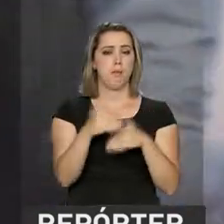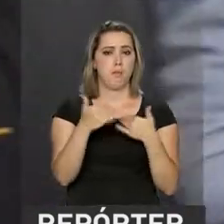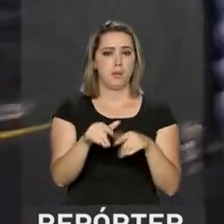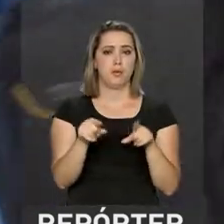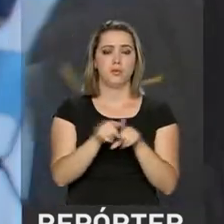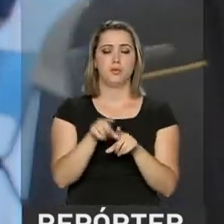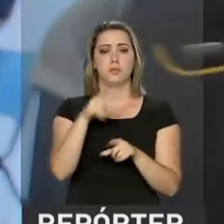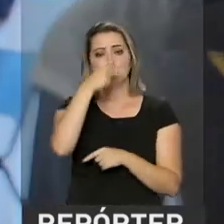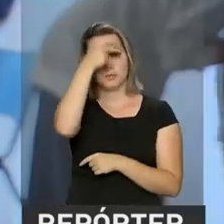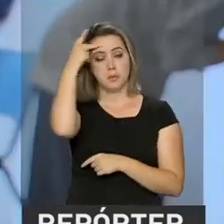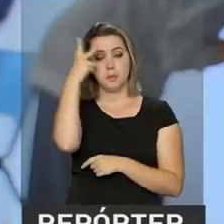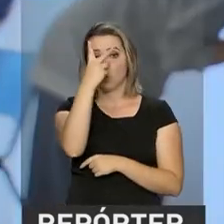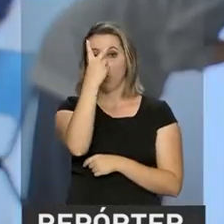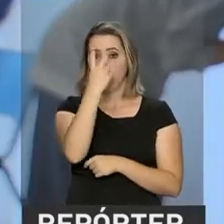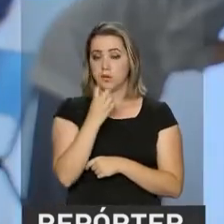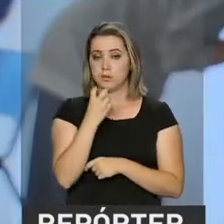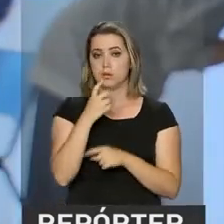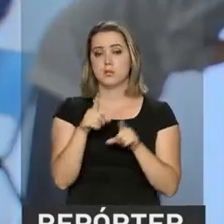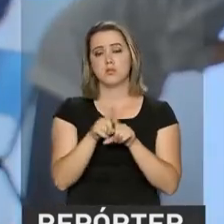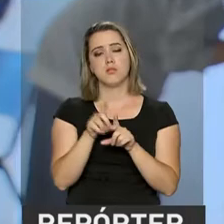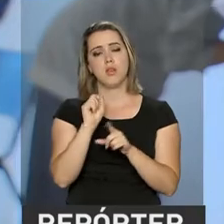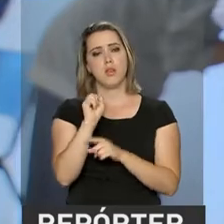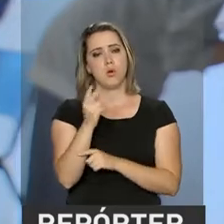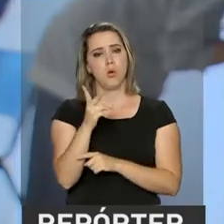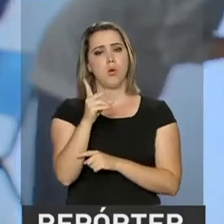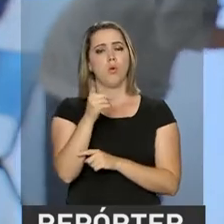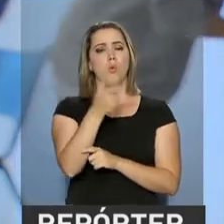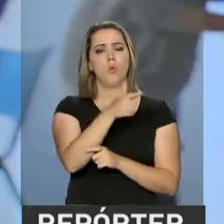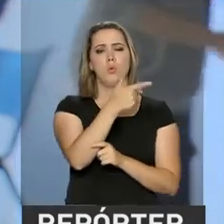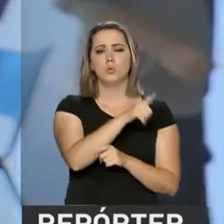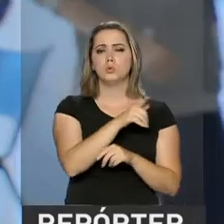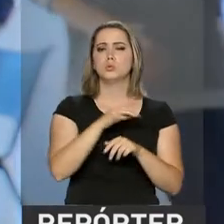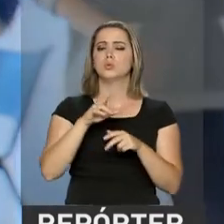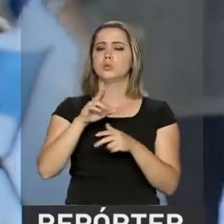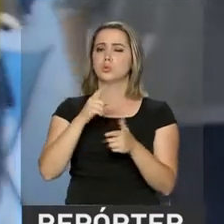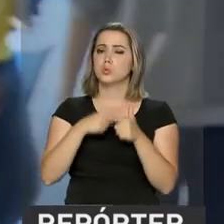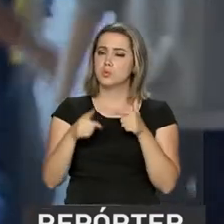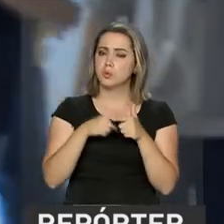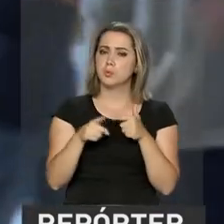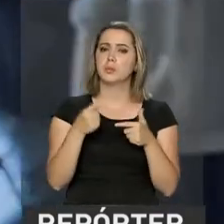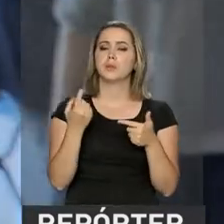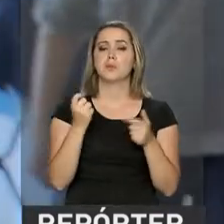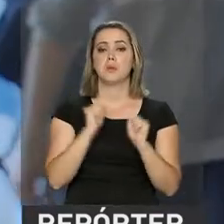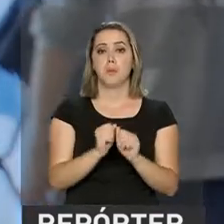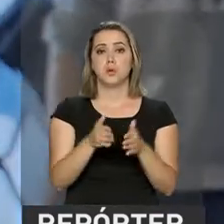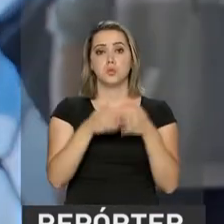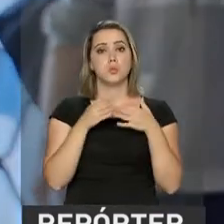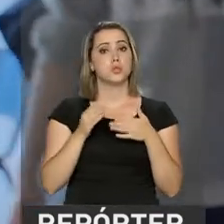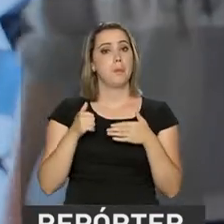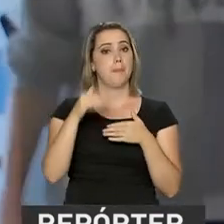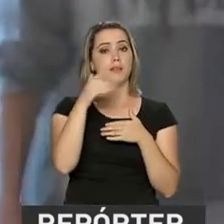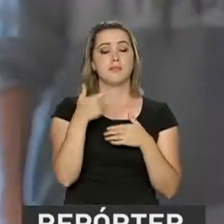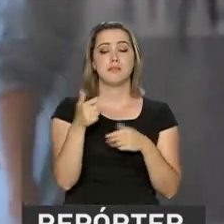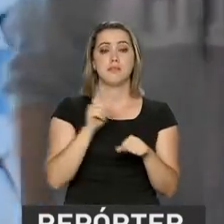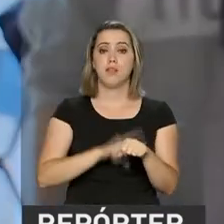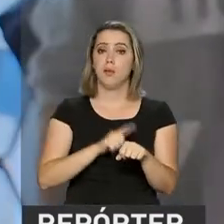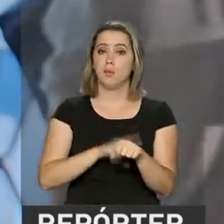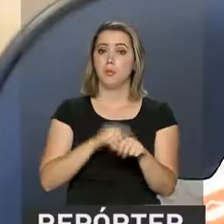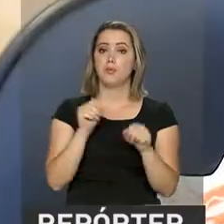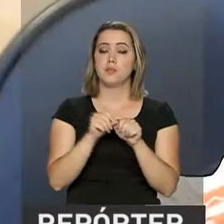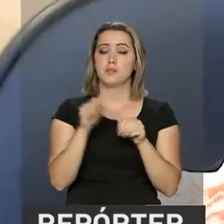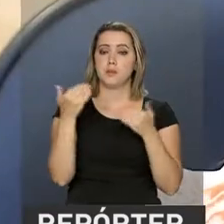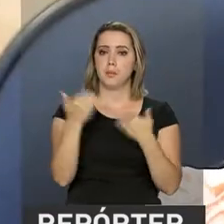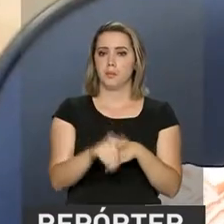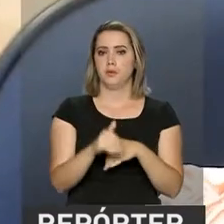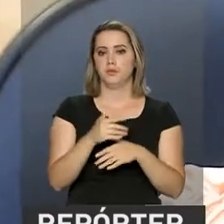candidatos com deficiências na visão, dislexia e déficit de atenção vão poder solicitar mais tempo para a realização da prova.